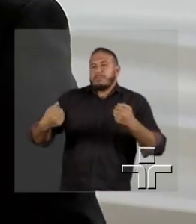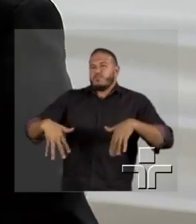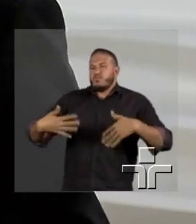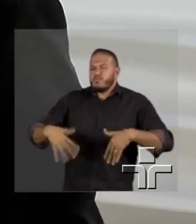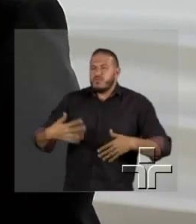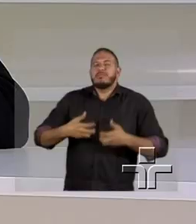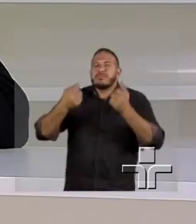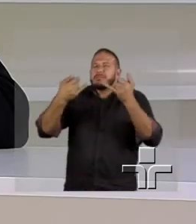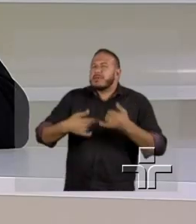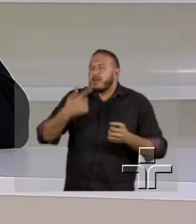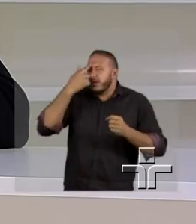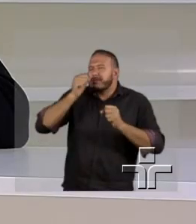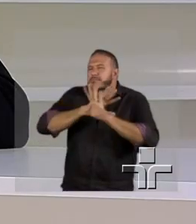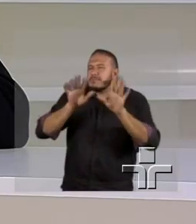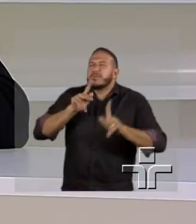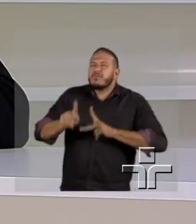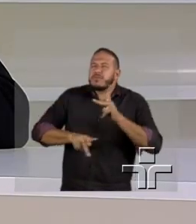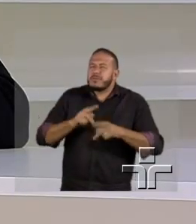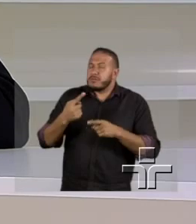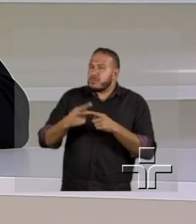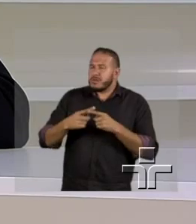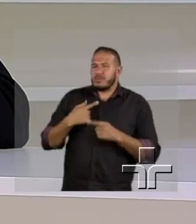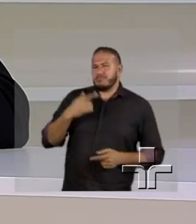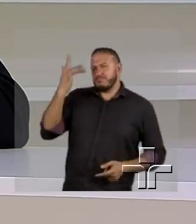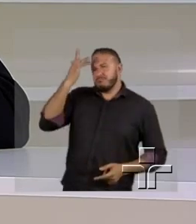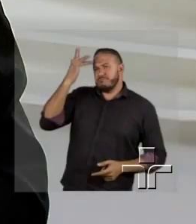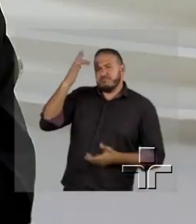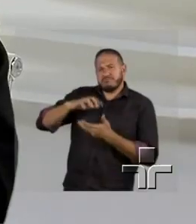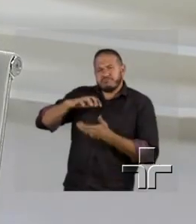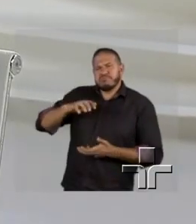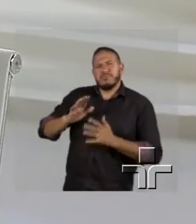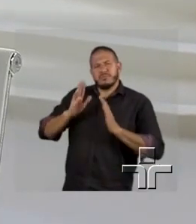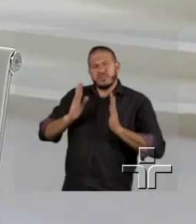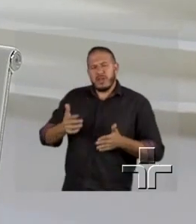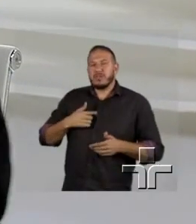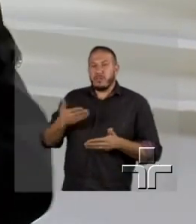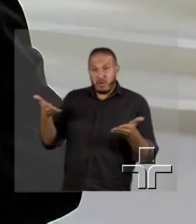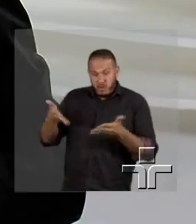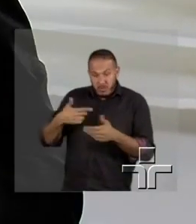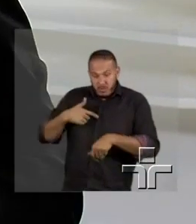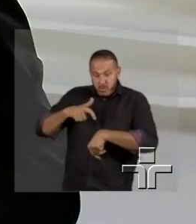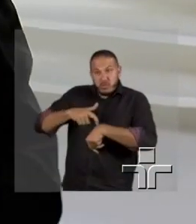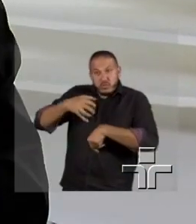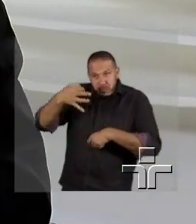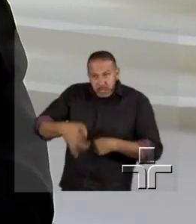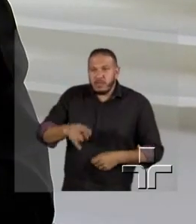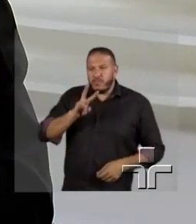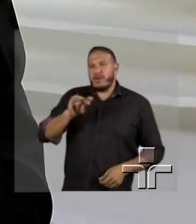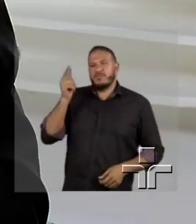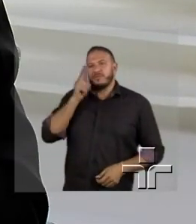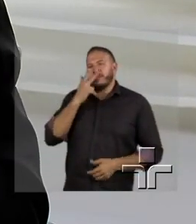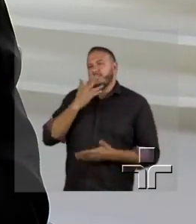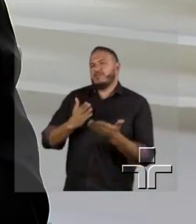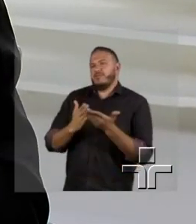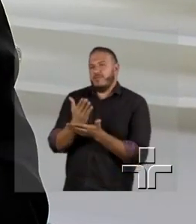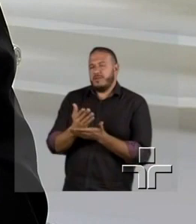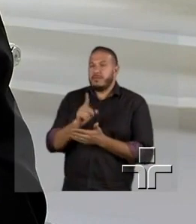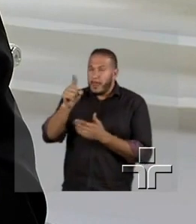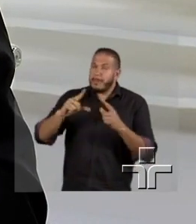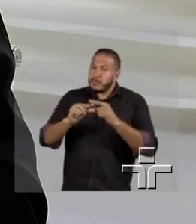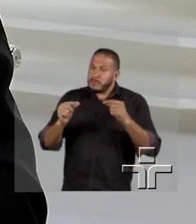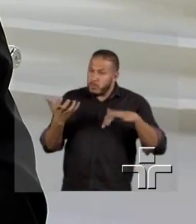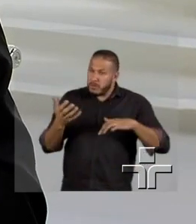entendeu? A não ser que mora, talvez, em Copacabana, você vai ter que viajar um pouco. Não precisa, não, ali não precisa, só subir. Só subir o morro. Só